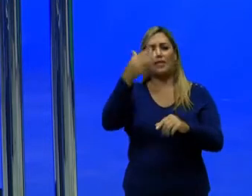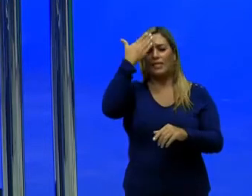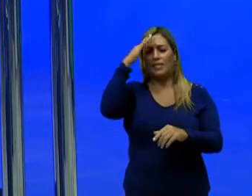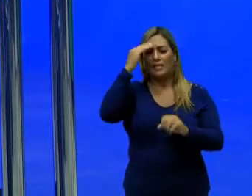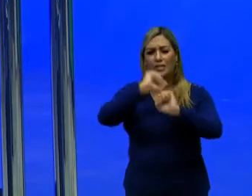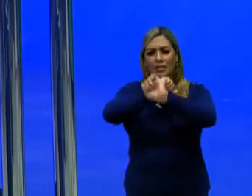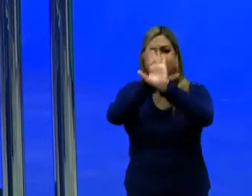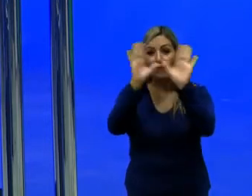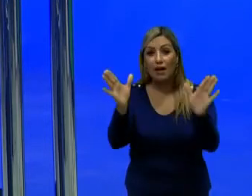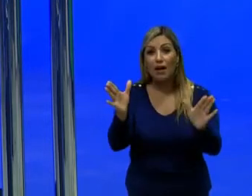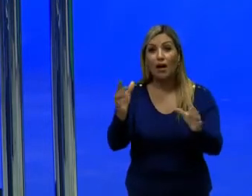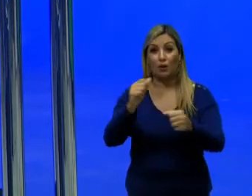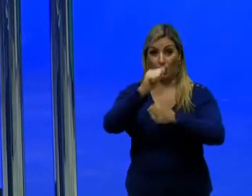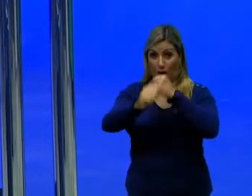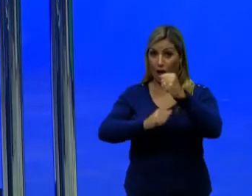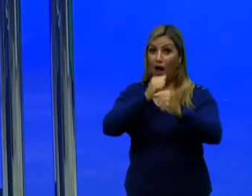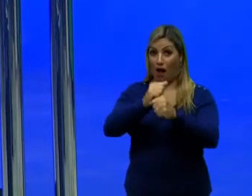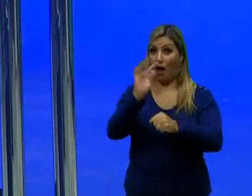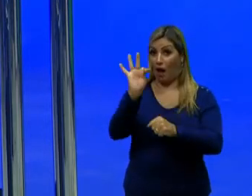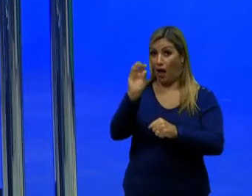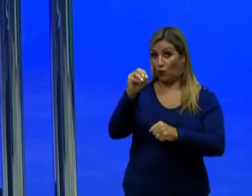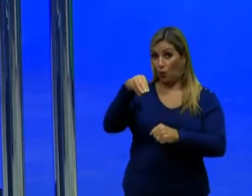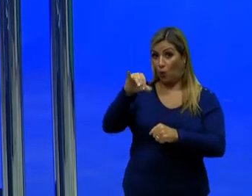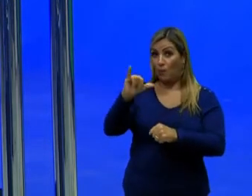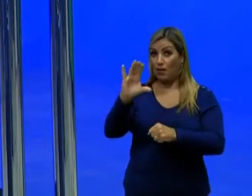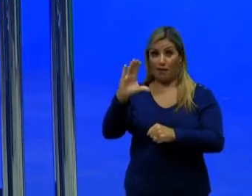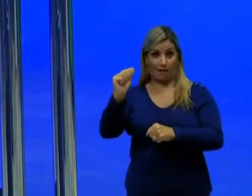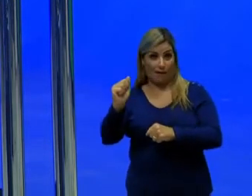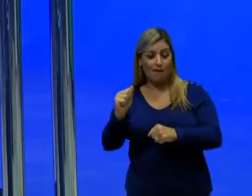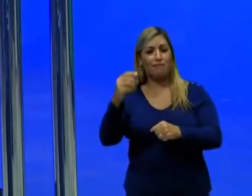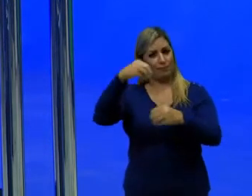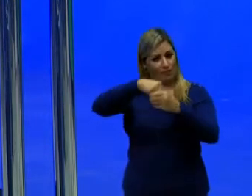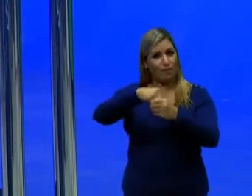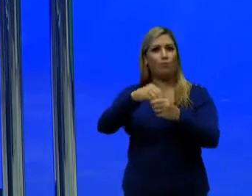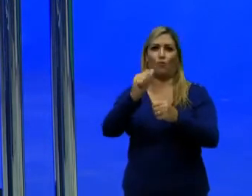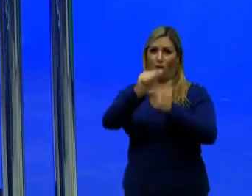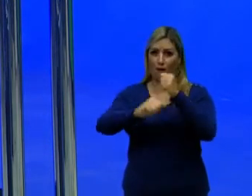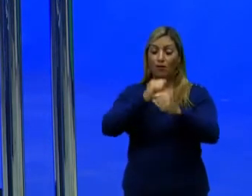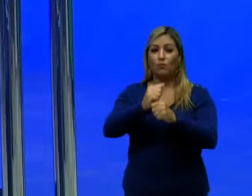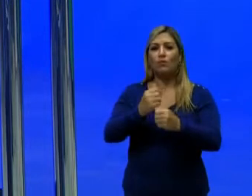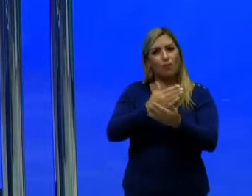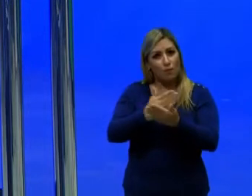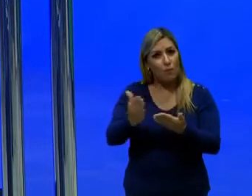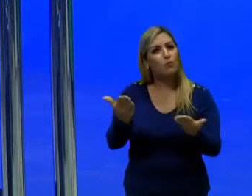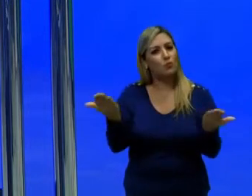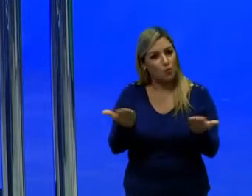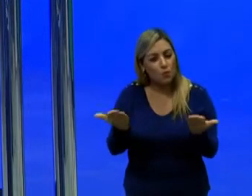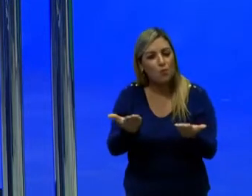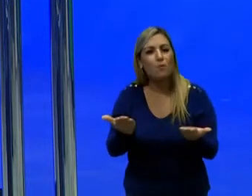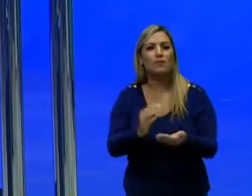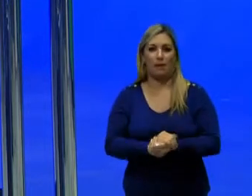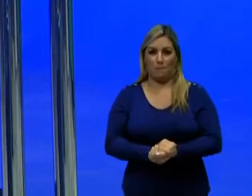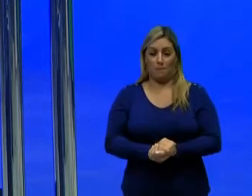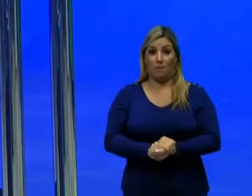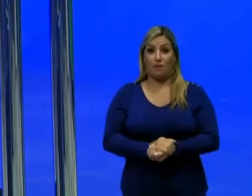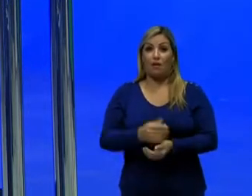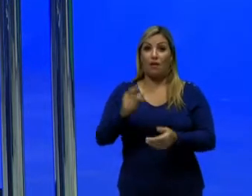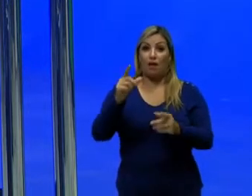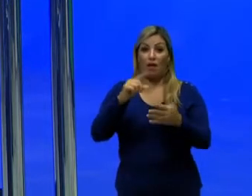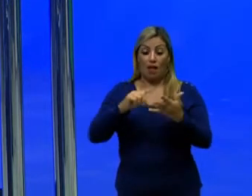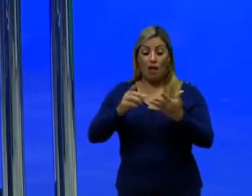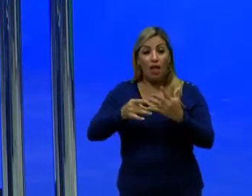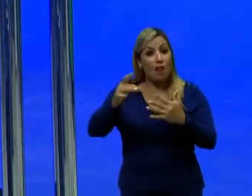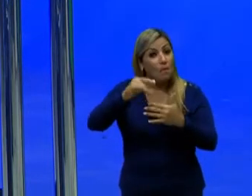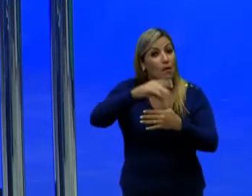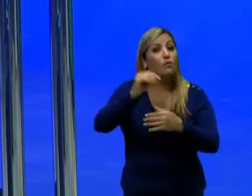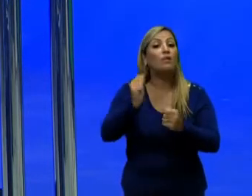atômica que será mostrado hoje e vamos começar então com elemento químico vamos relembrar o